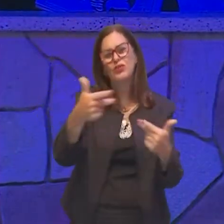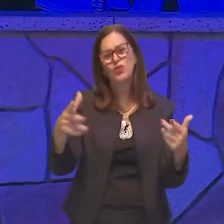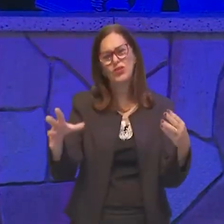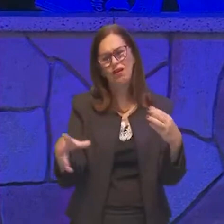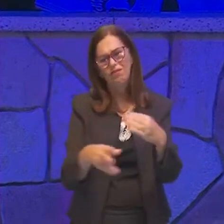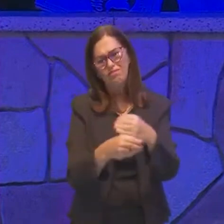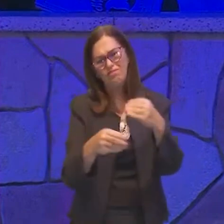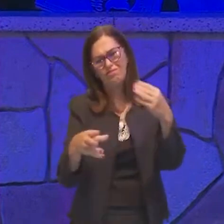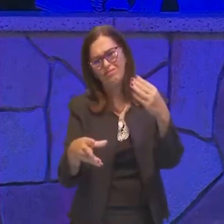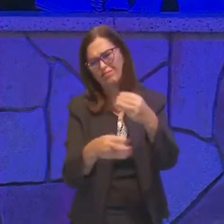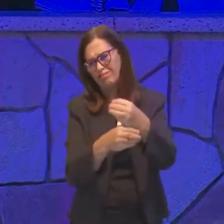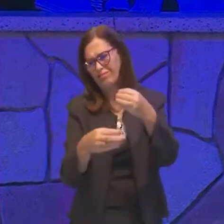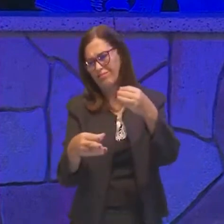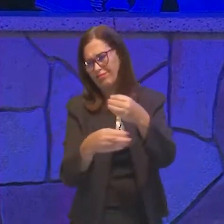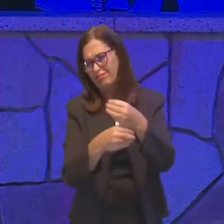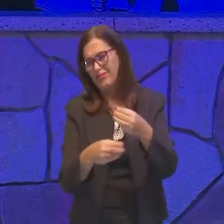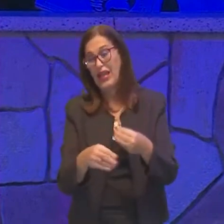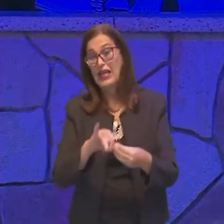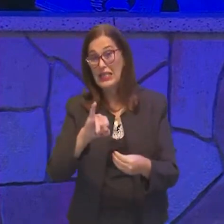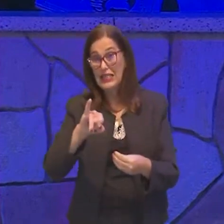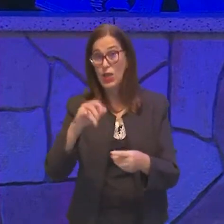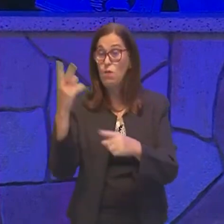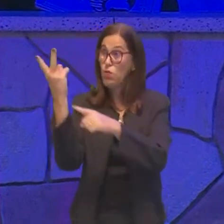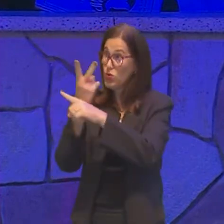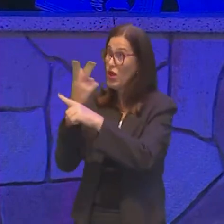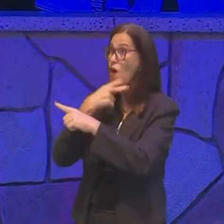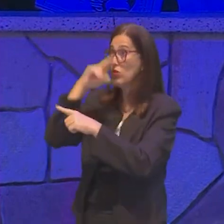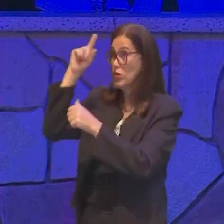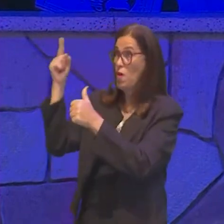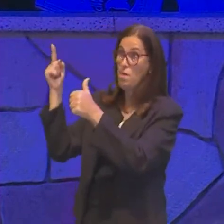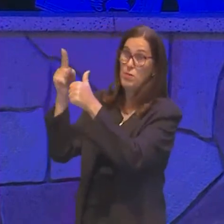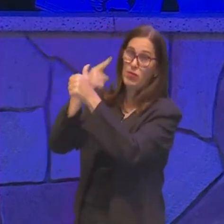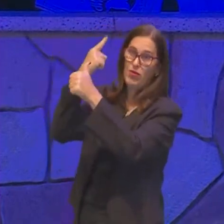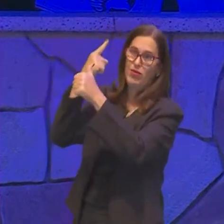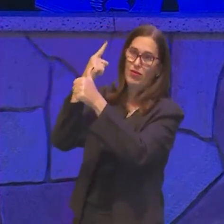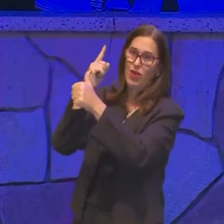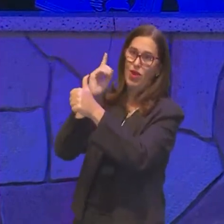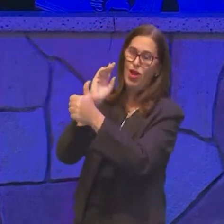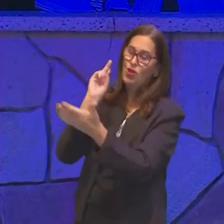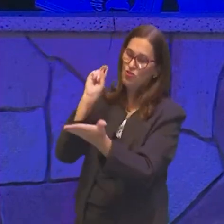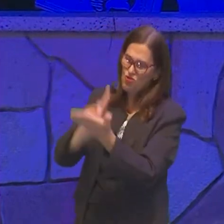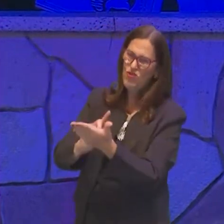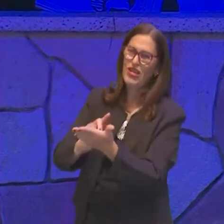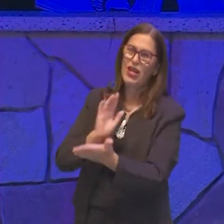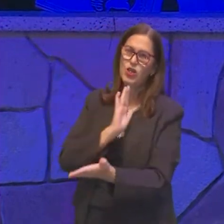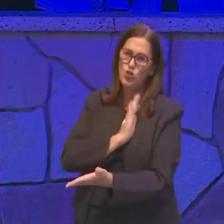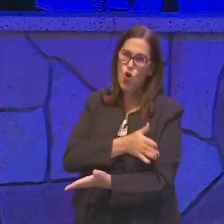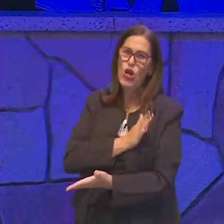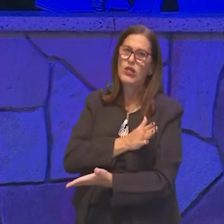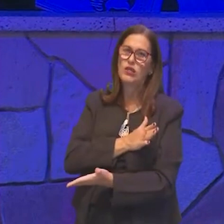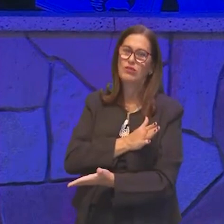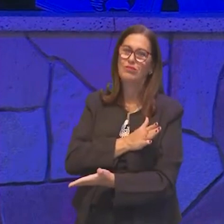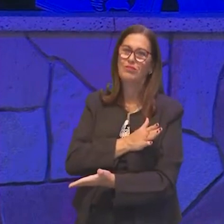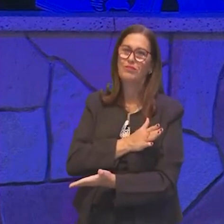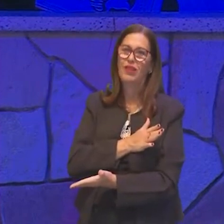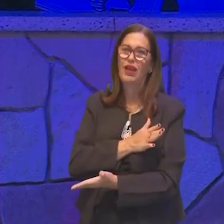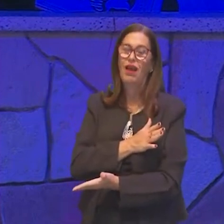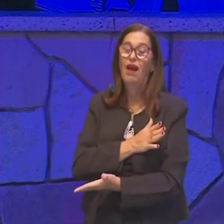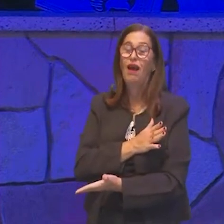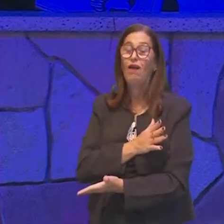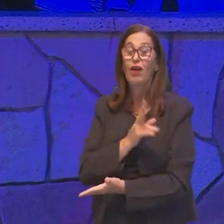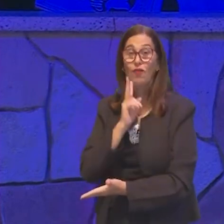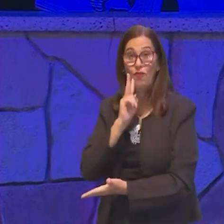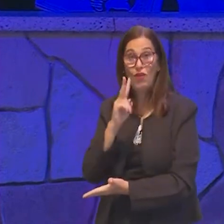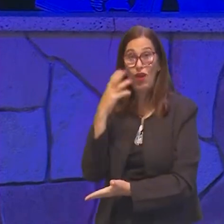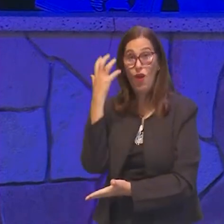serão acrescentadas se buscarmos ao Senhor com todo o nosso coração. Nós ouviremos uma